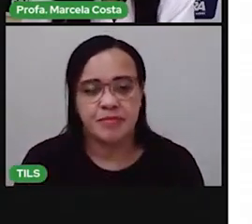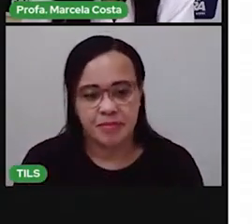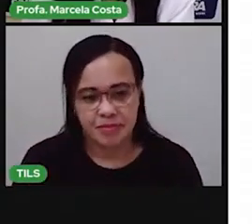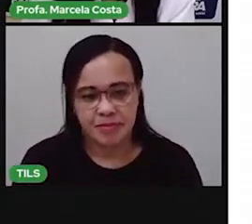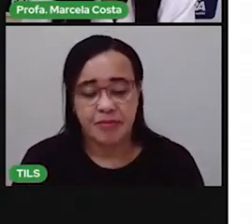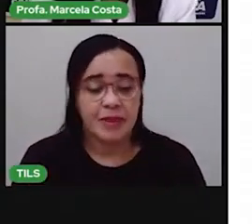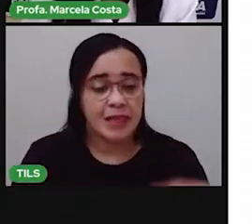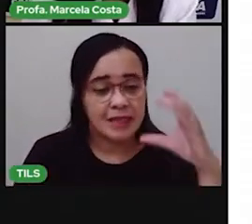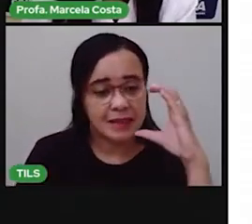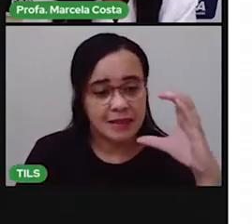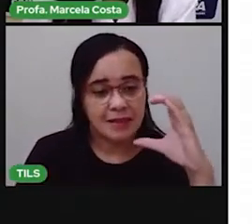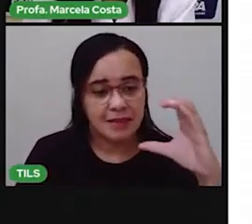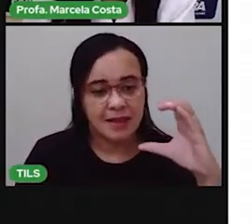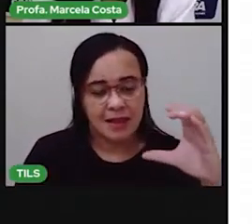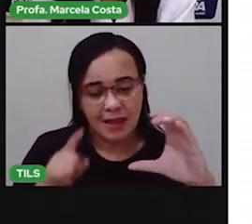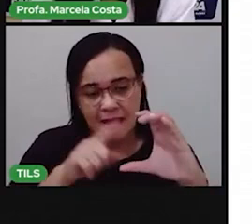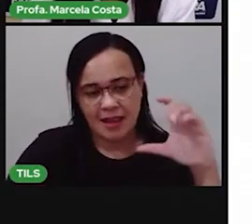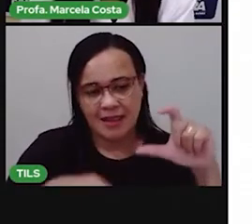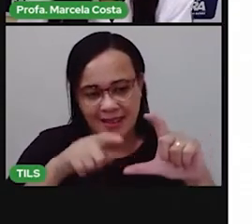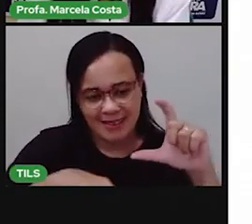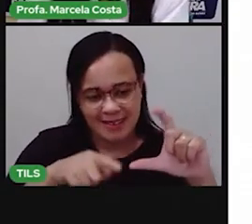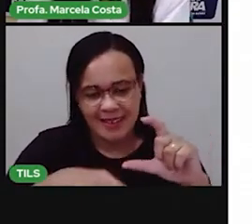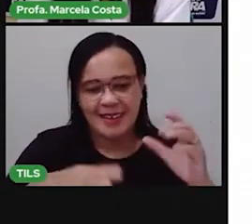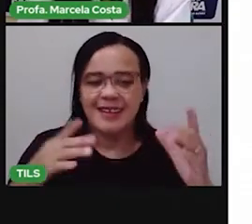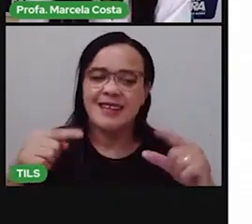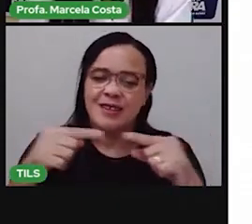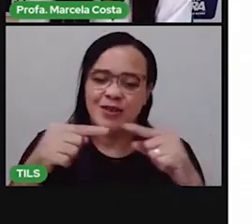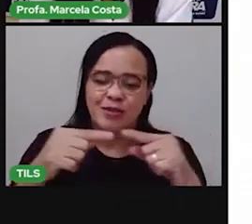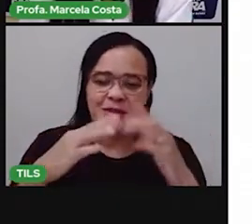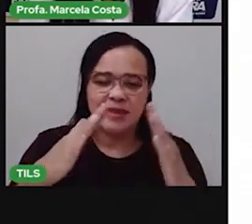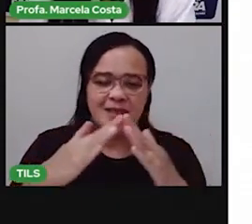Iniciado com a letra C, né, de casa.